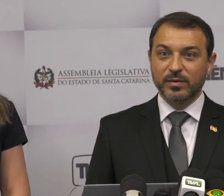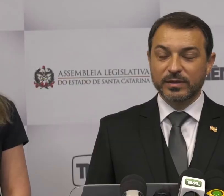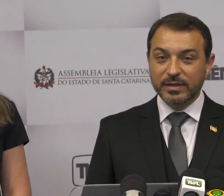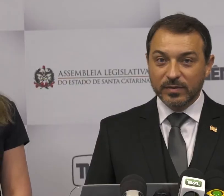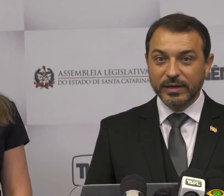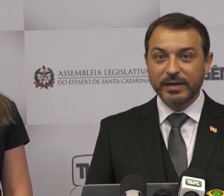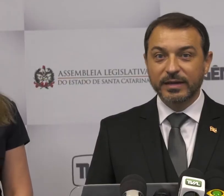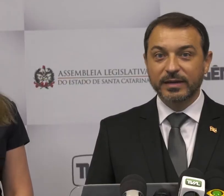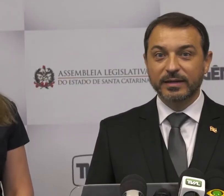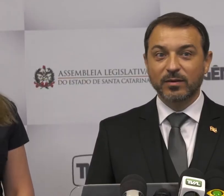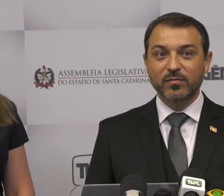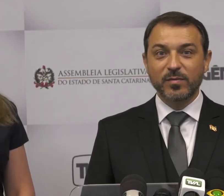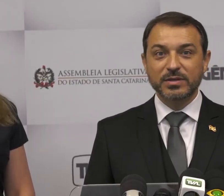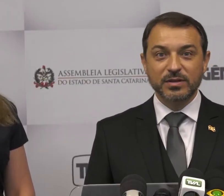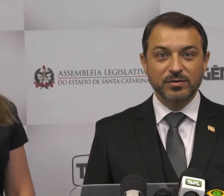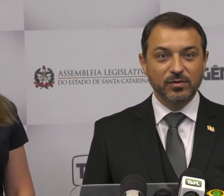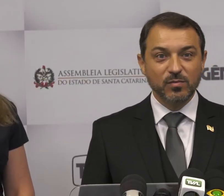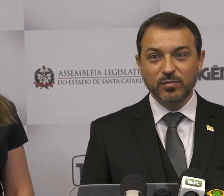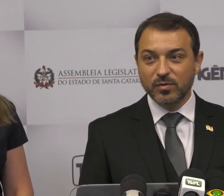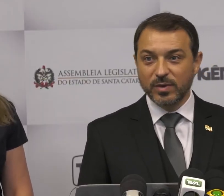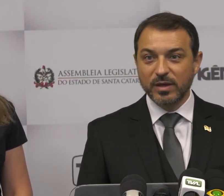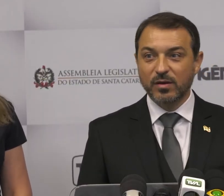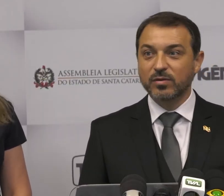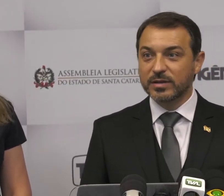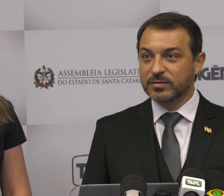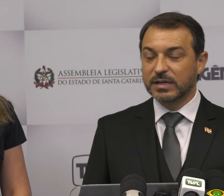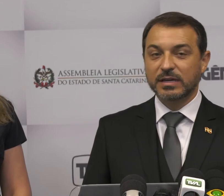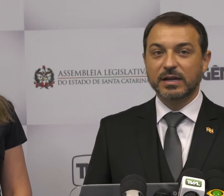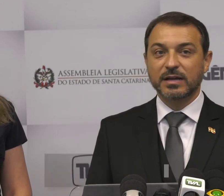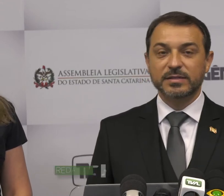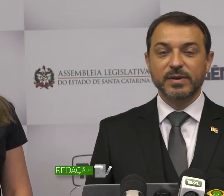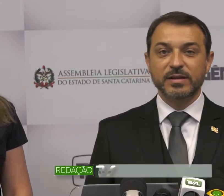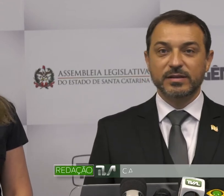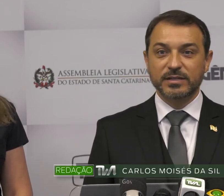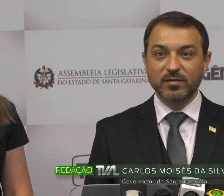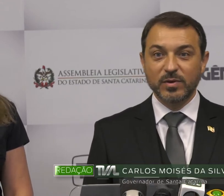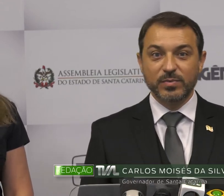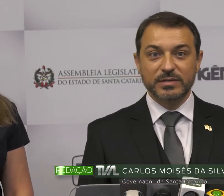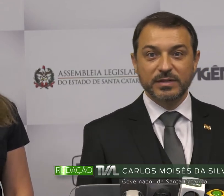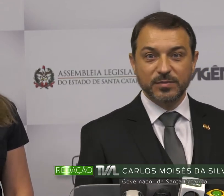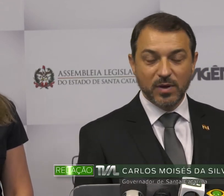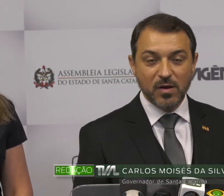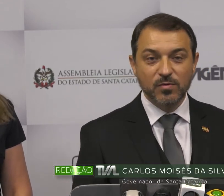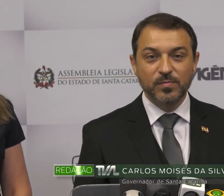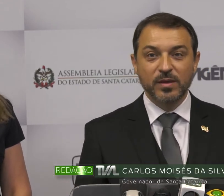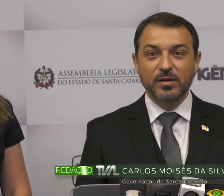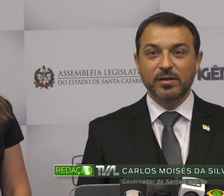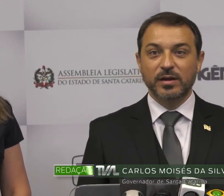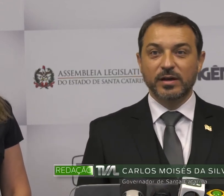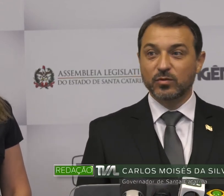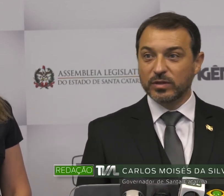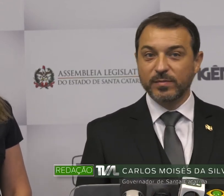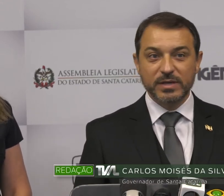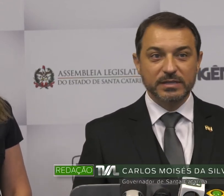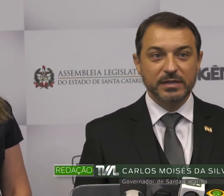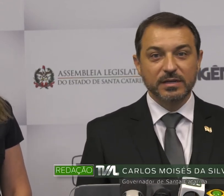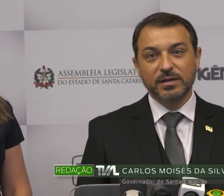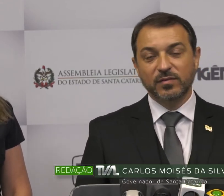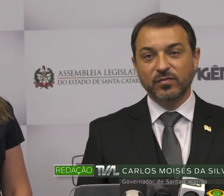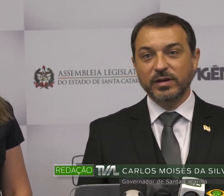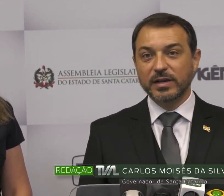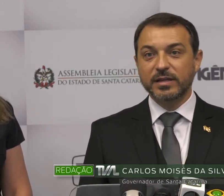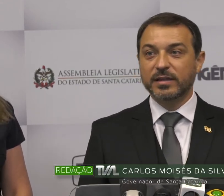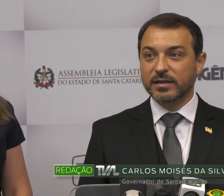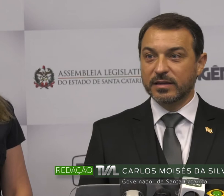os poderes executivo e legislativo. Nós fomos muito bem acolhidos aqui na Assembleia Legislativa pelo presidente Mauro e toda a